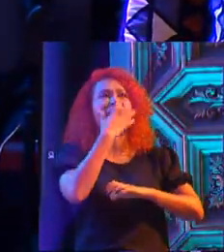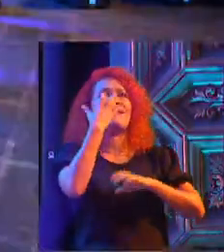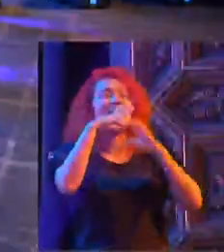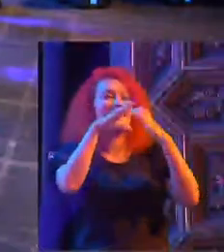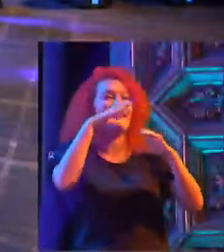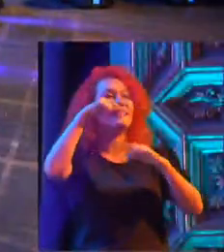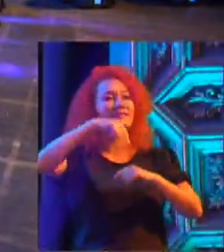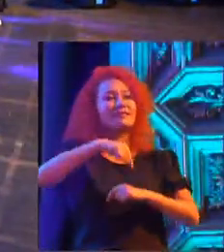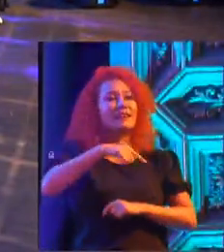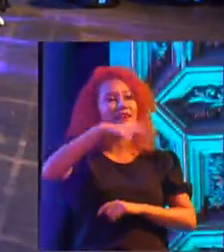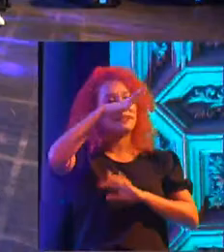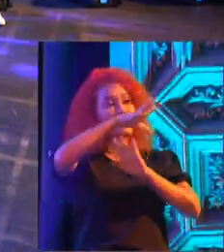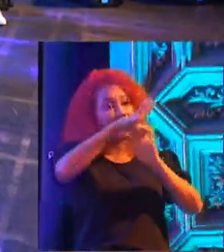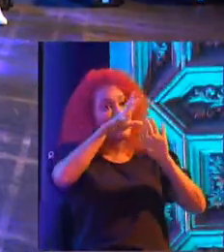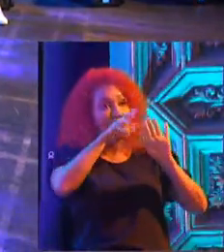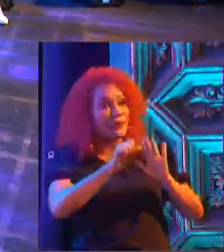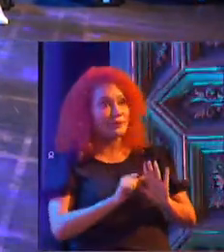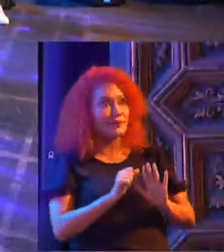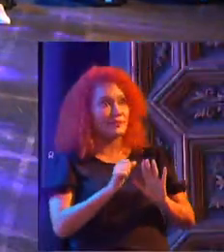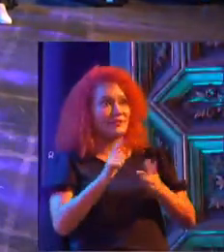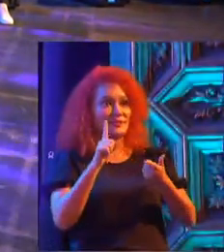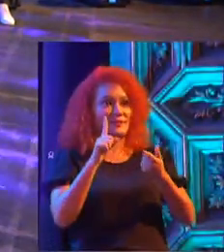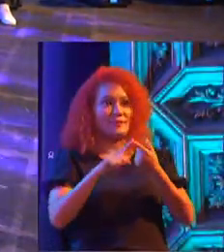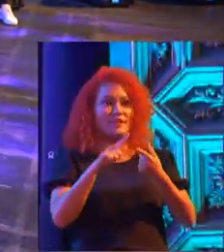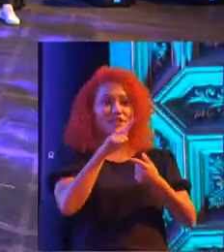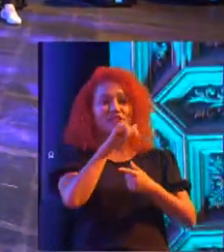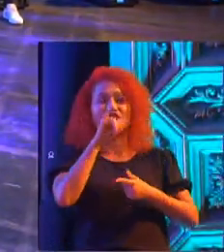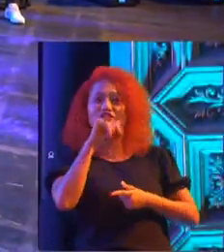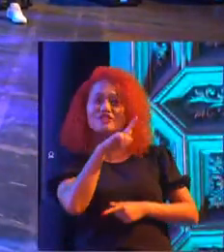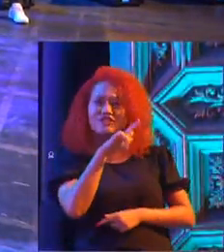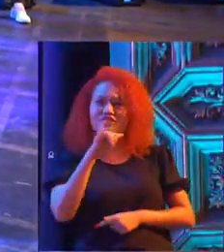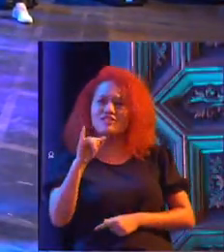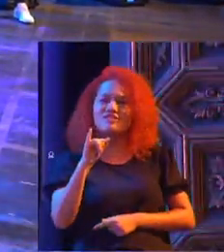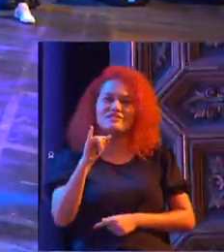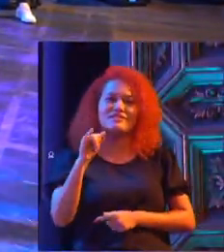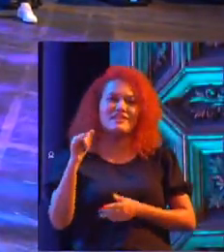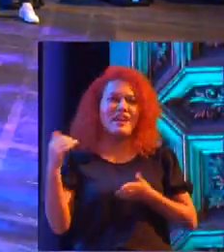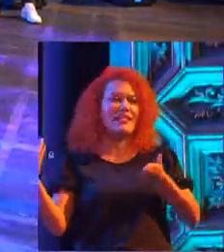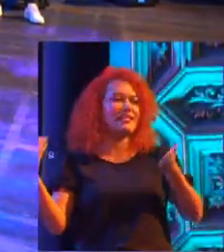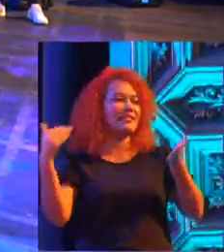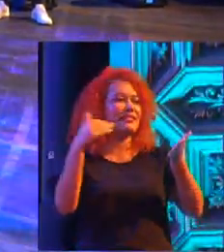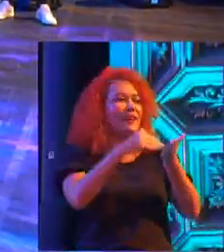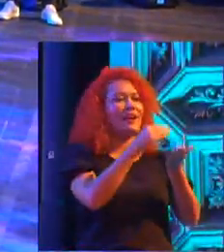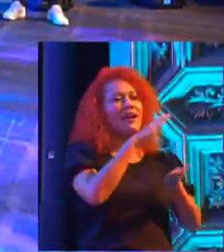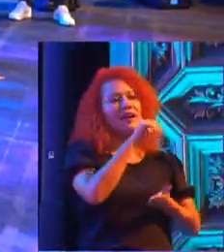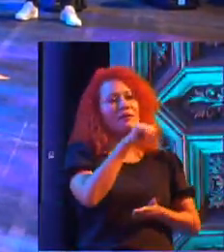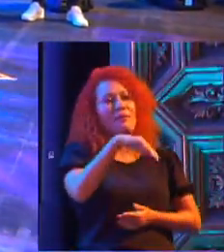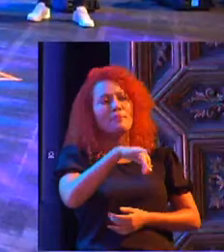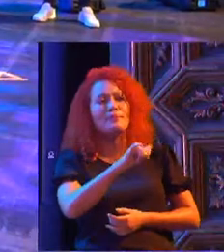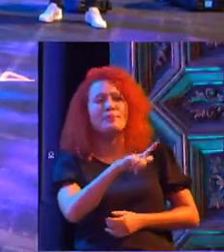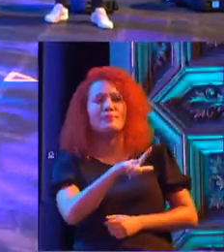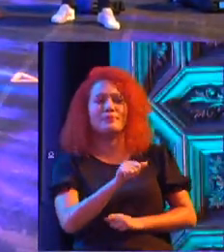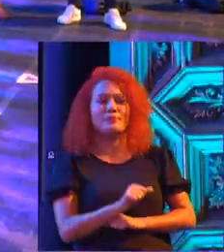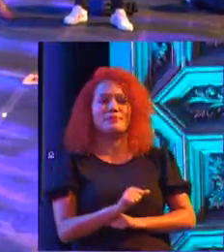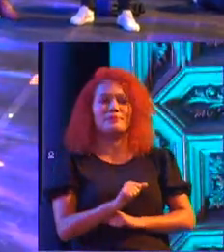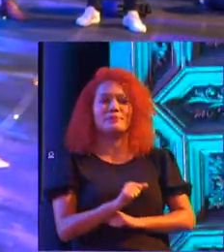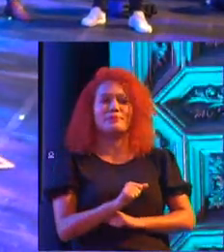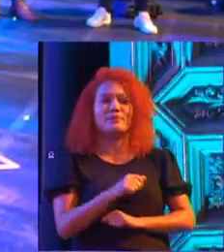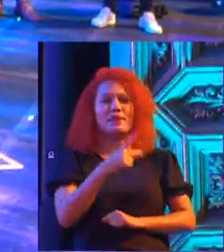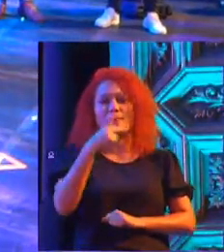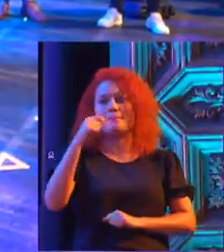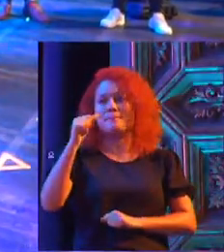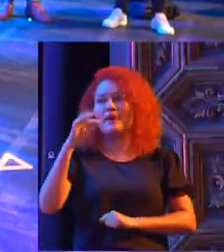Amazônia. De Gigi Furtado a Camila, de